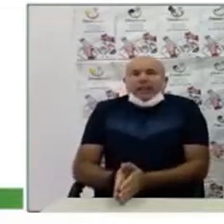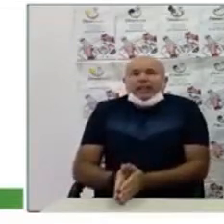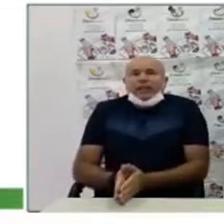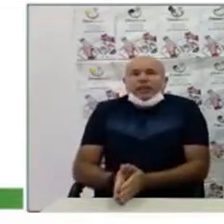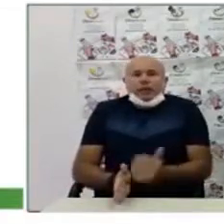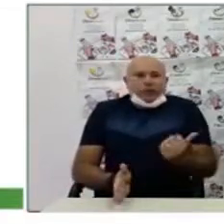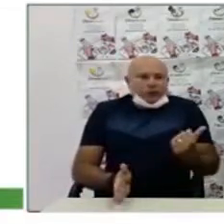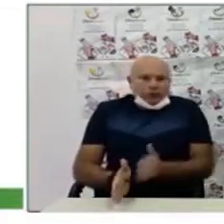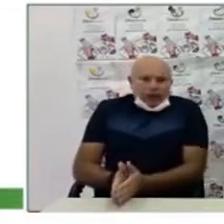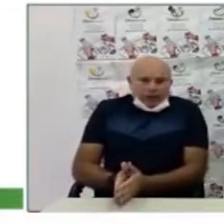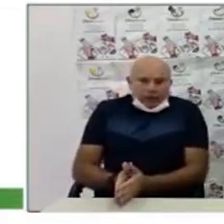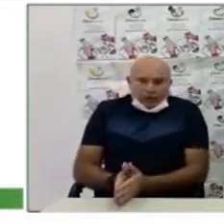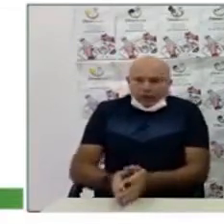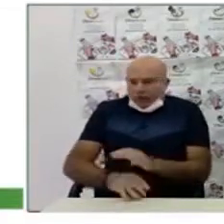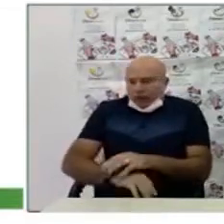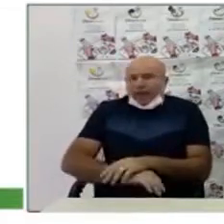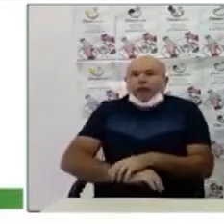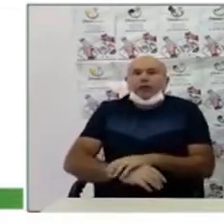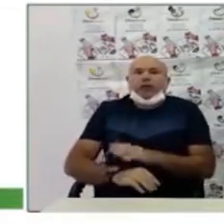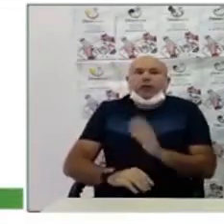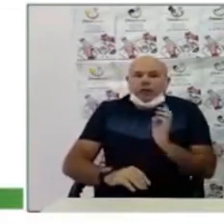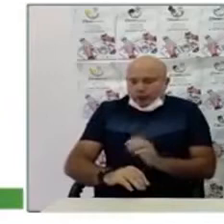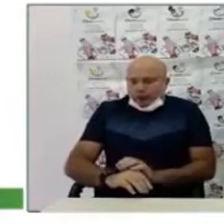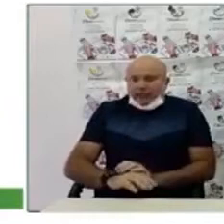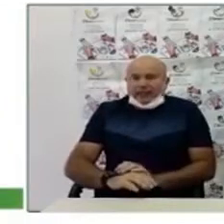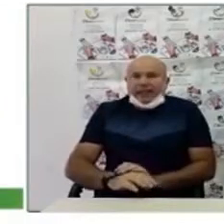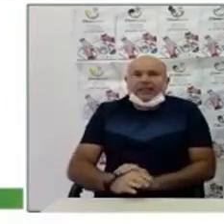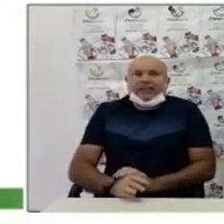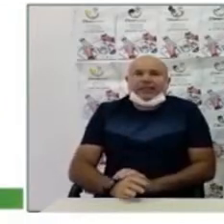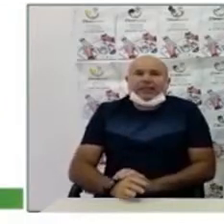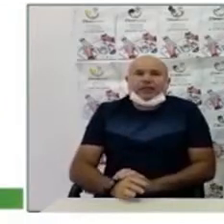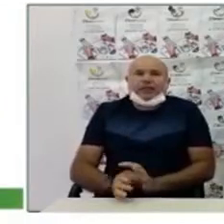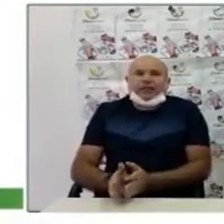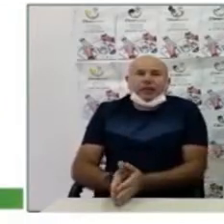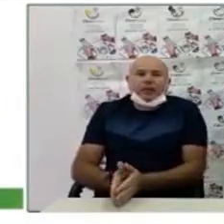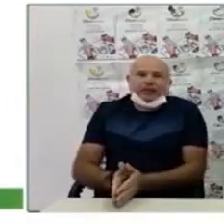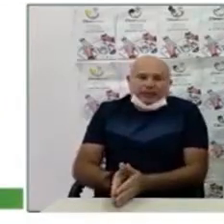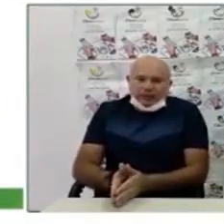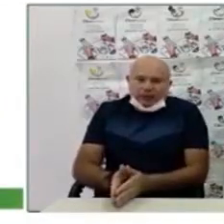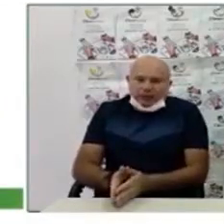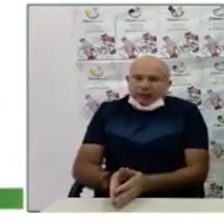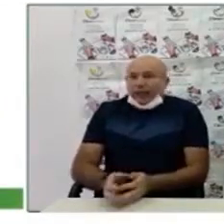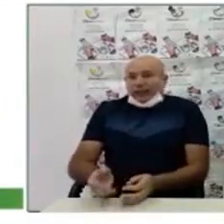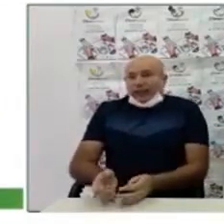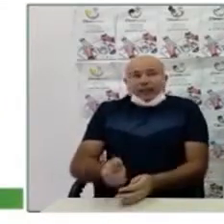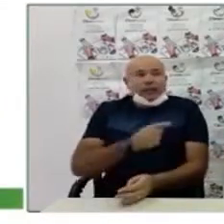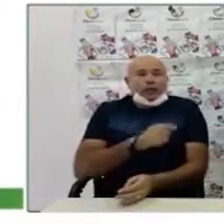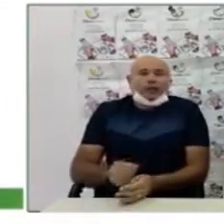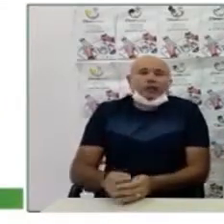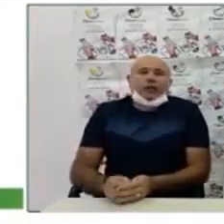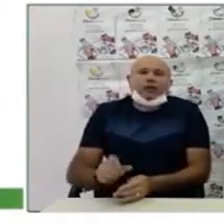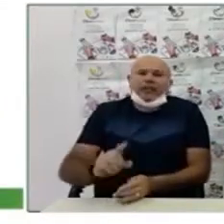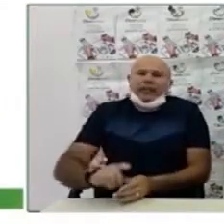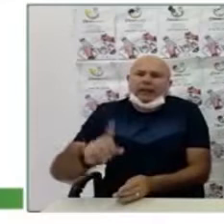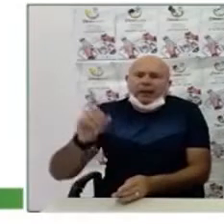Será que eu e o professor Márcio, quando nós marcarmos, olha, professor Márcio, saia de casa às 7 horas, que eu também vou sair às 7 horas. Será que eu e o professor